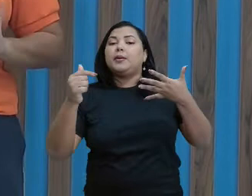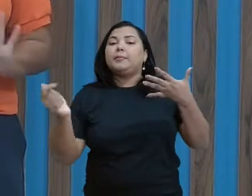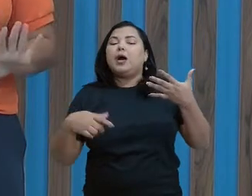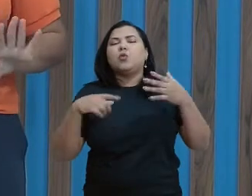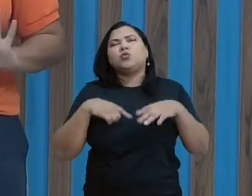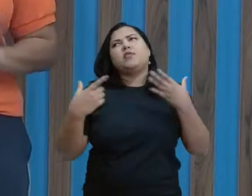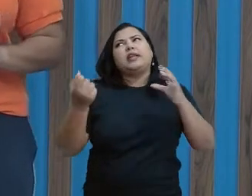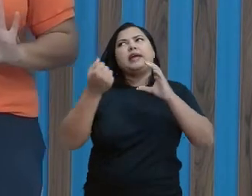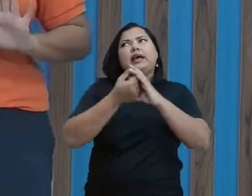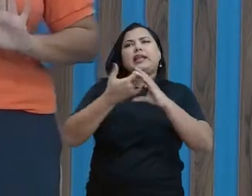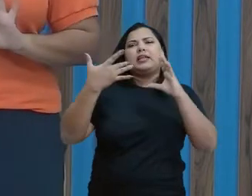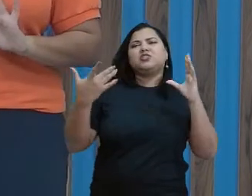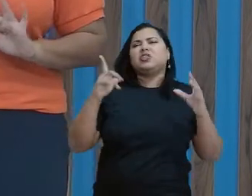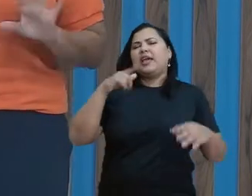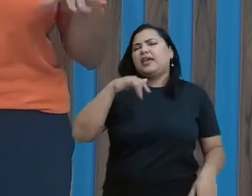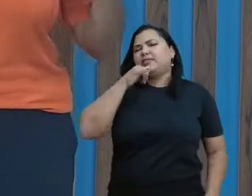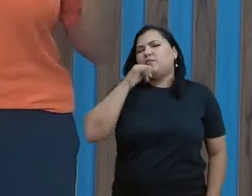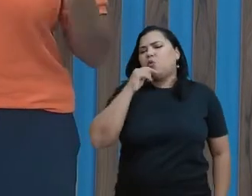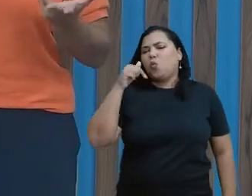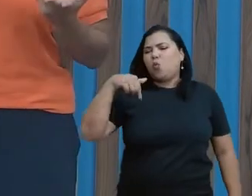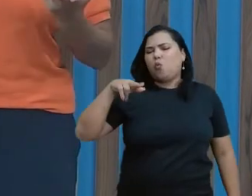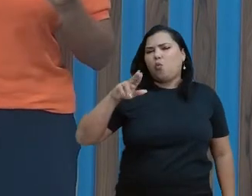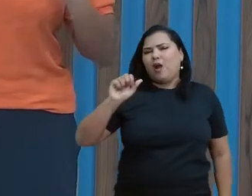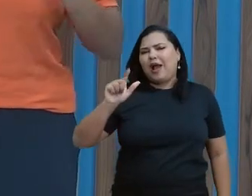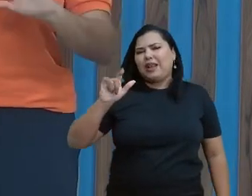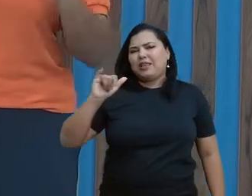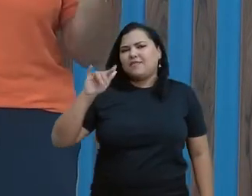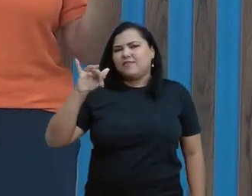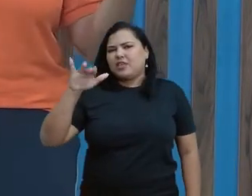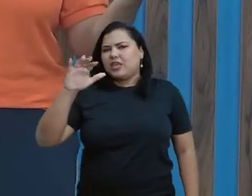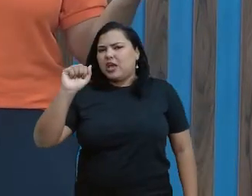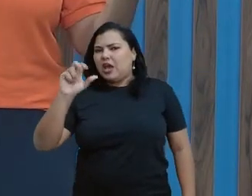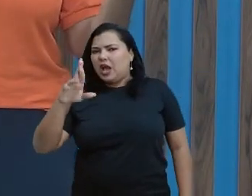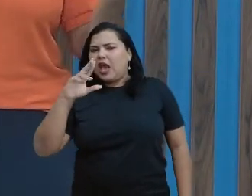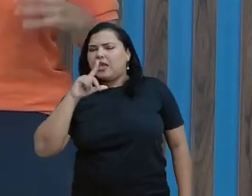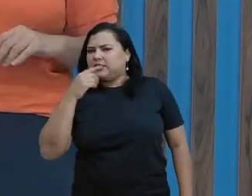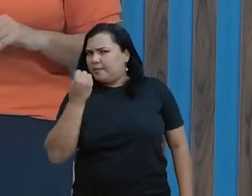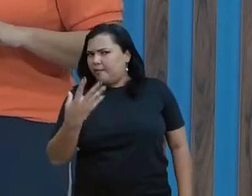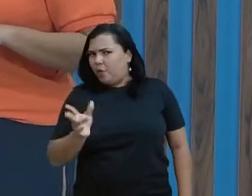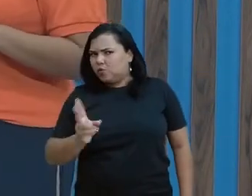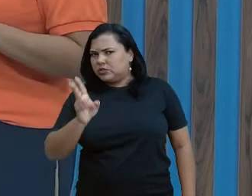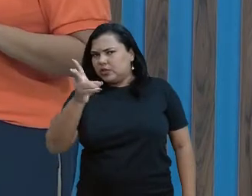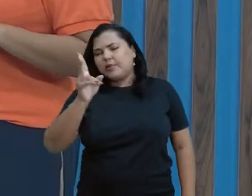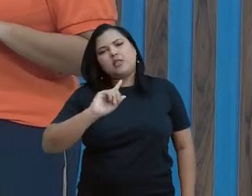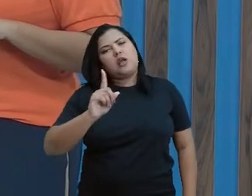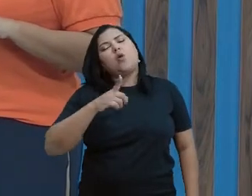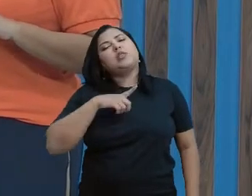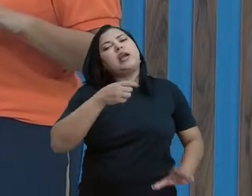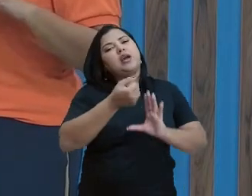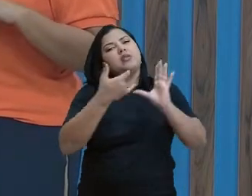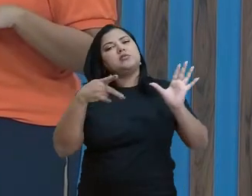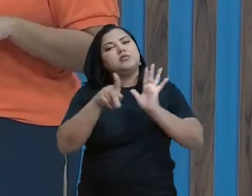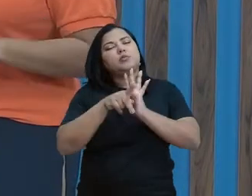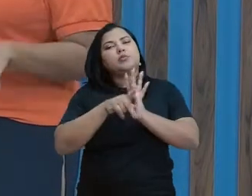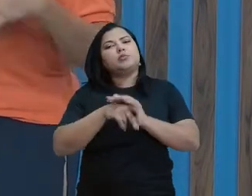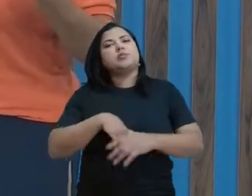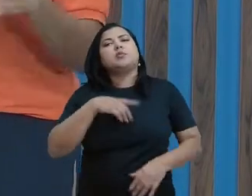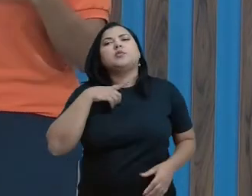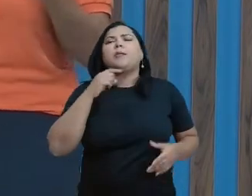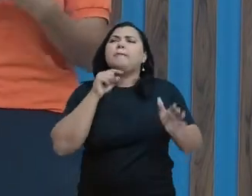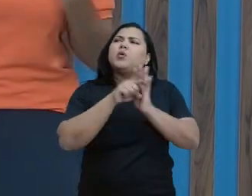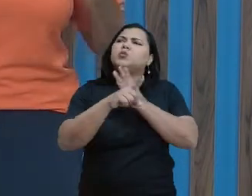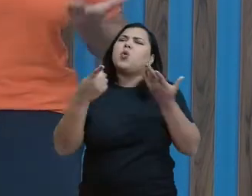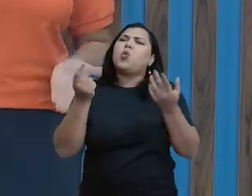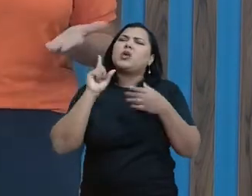falo qualificar, não levem sempre como qualidades boas, tá? São características. E aí vocês podem perguntar também o que